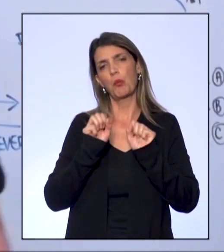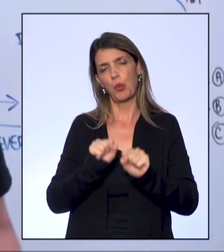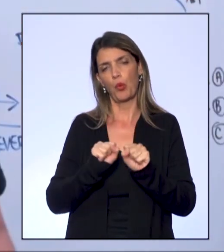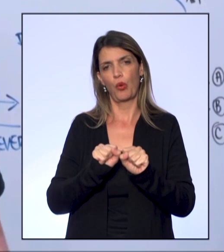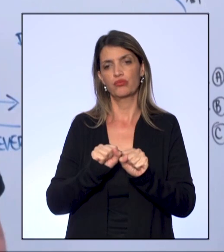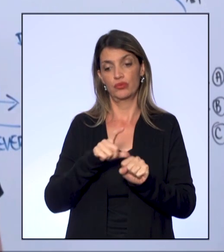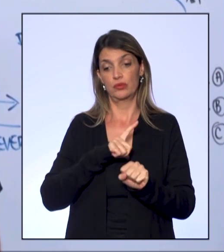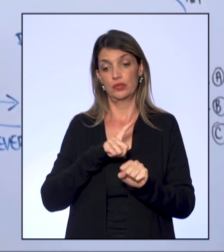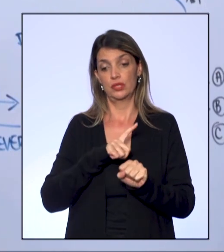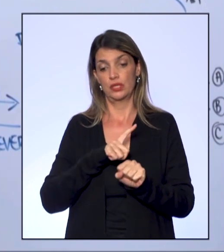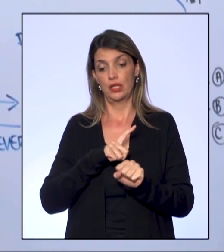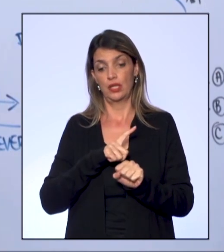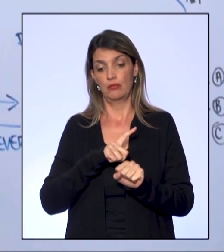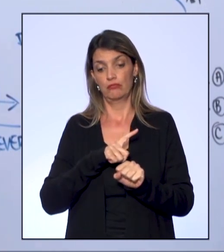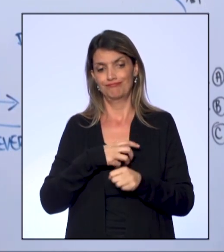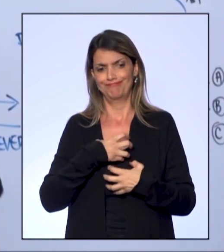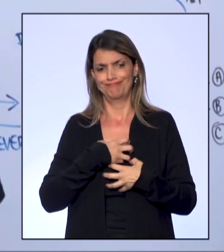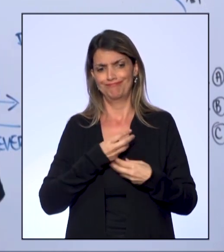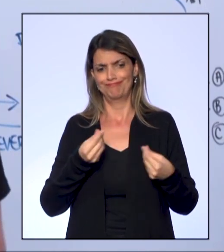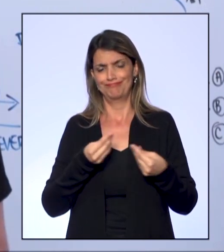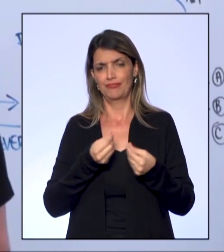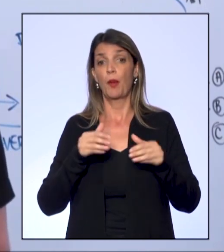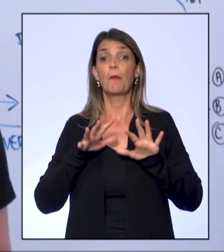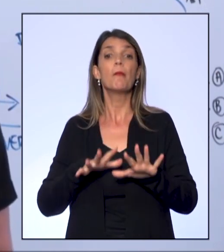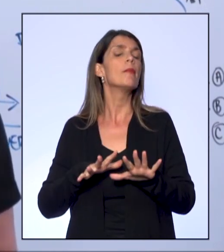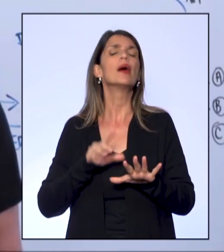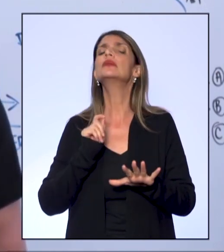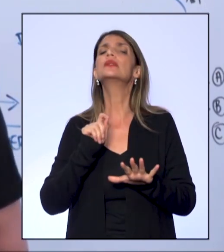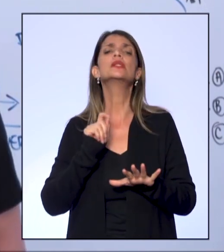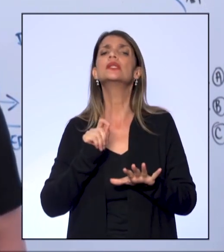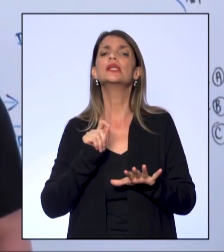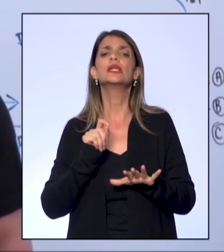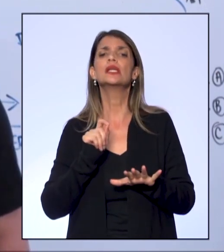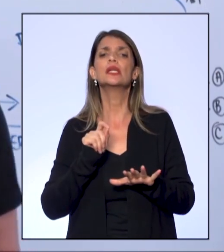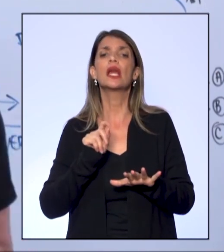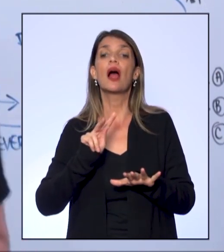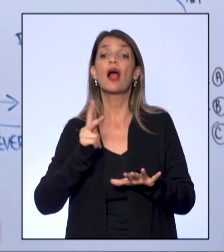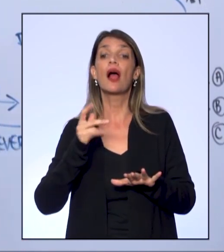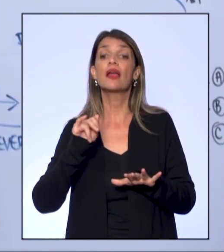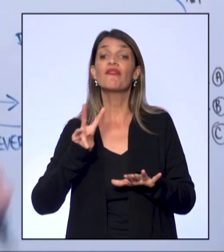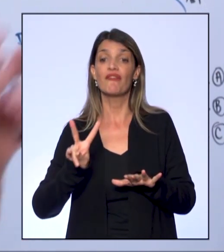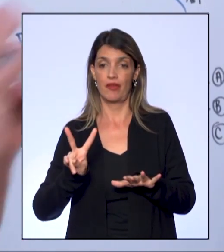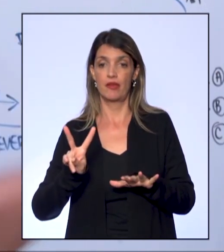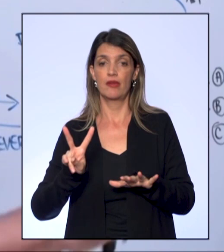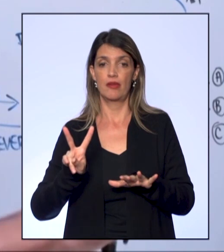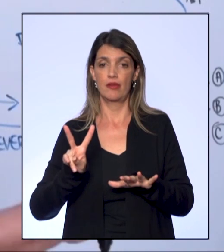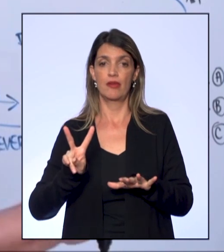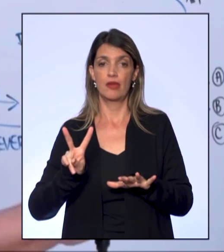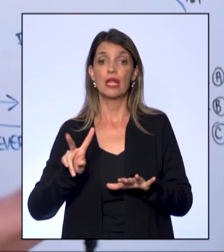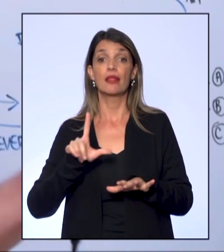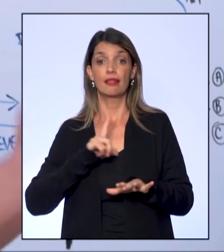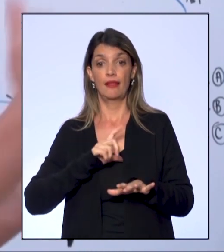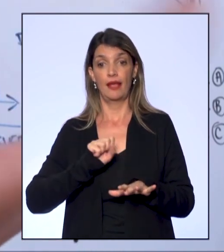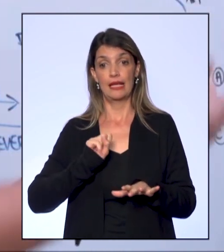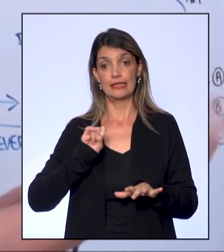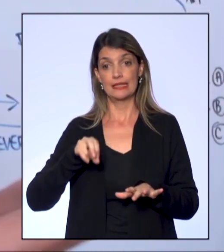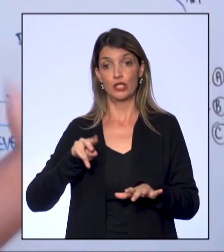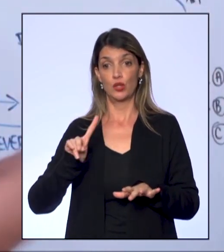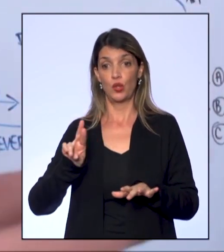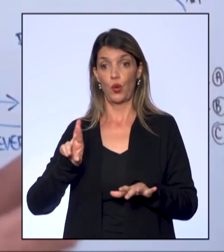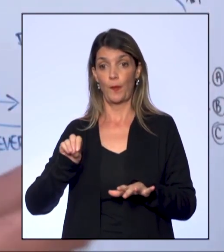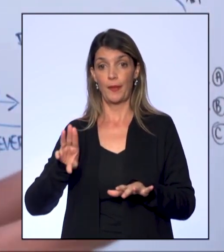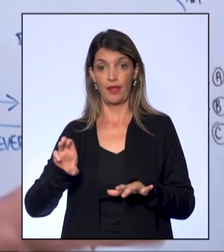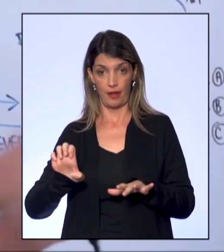sinais e sintomas. Mas quem causa a AIDS é quem? É o HIV. Então, existe a síndrome, no caso lá,